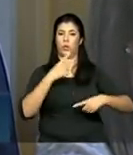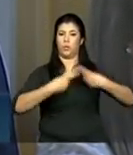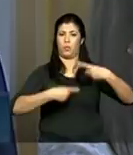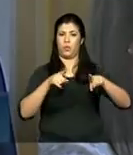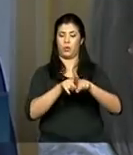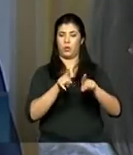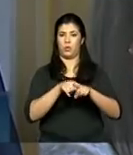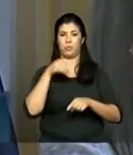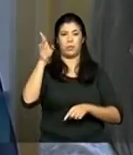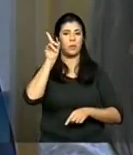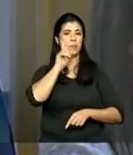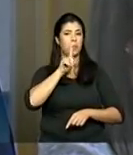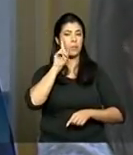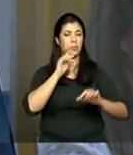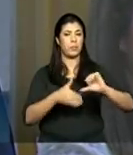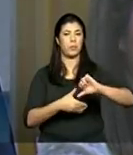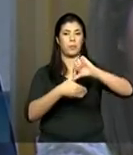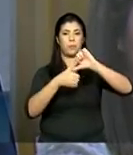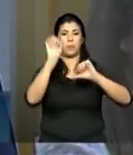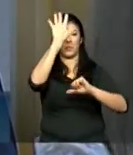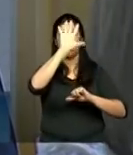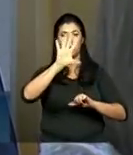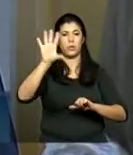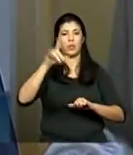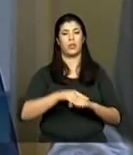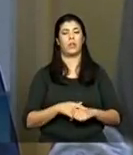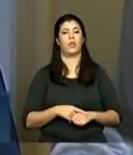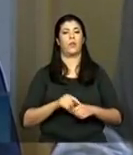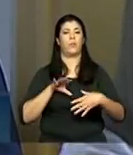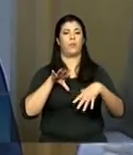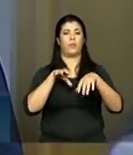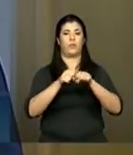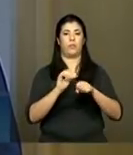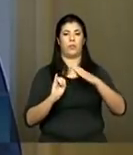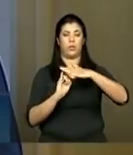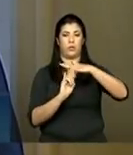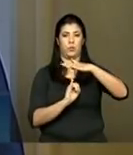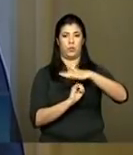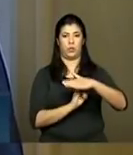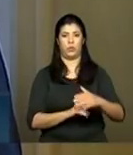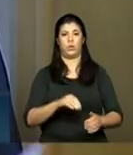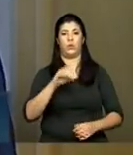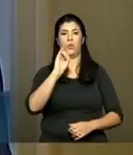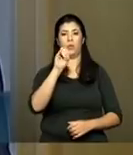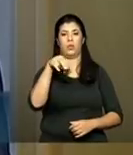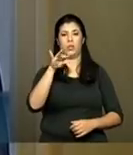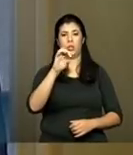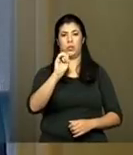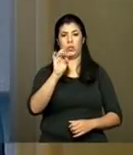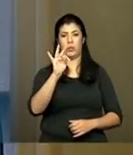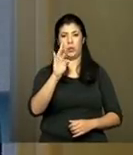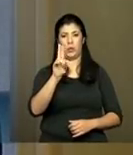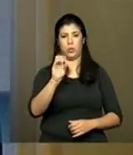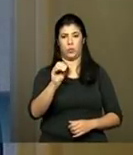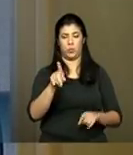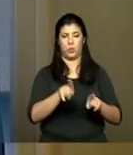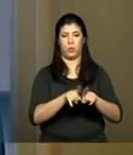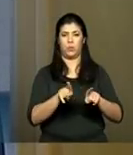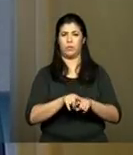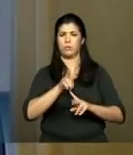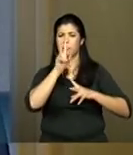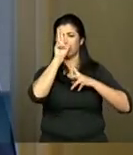da Europa, realizado pela Fundação Konrad Adenauer Stiftung. Com forte desejo